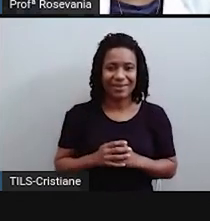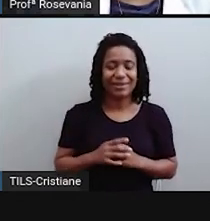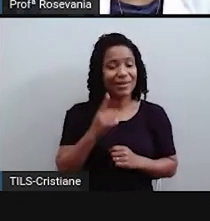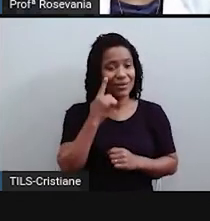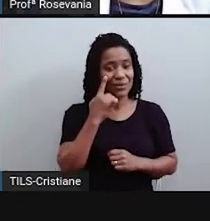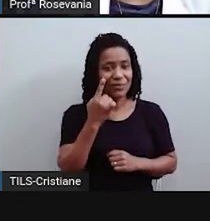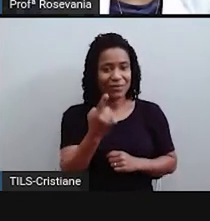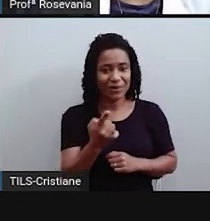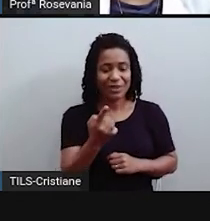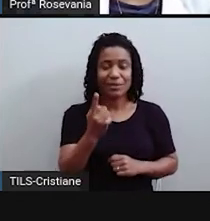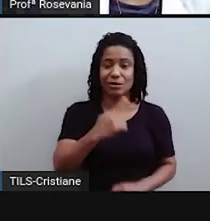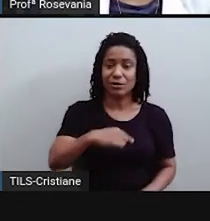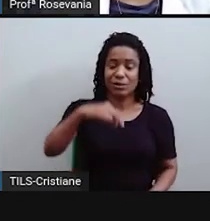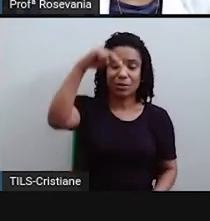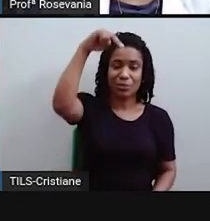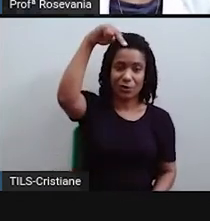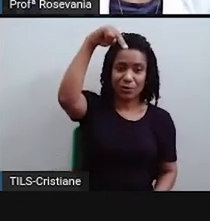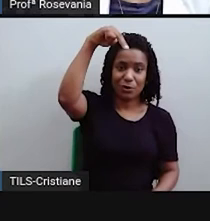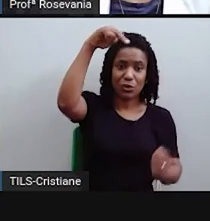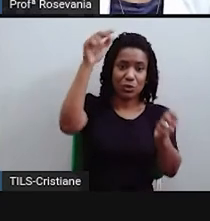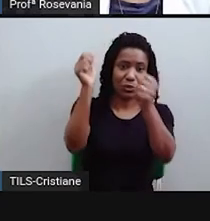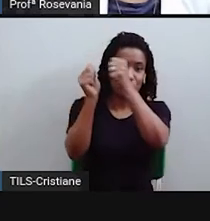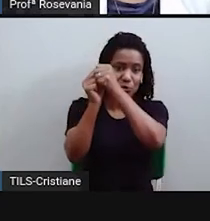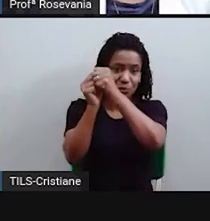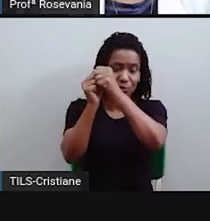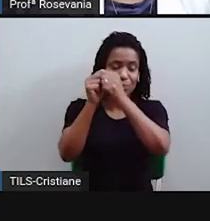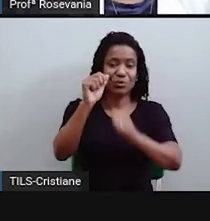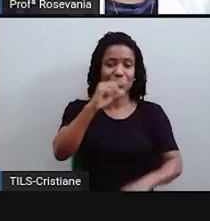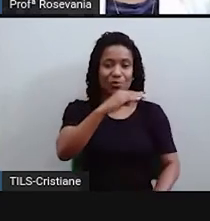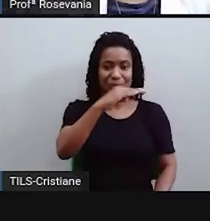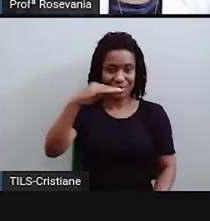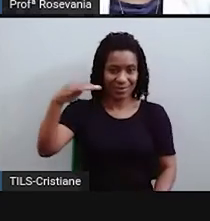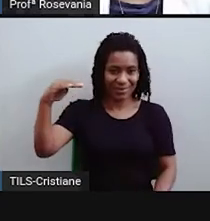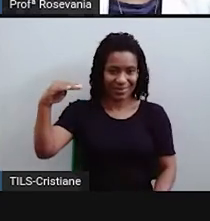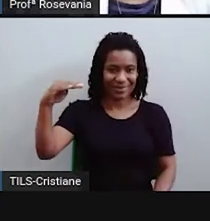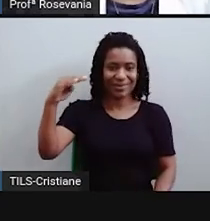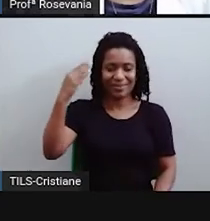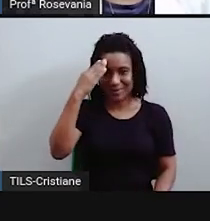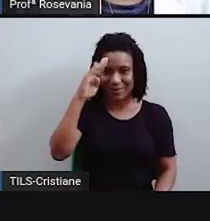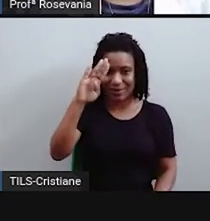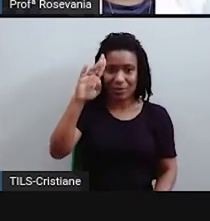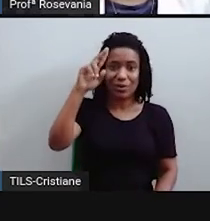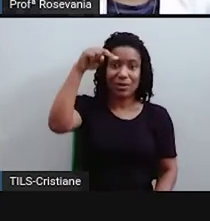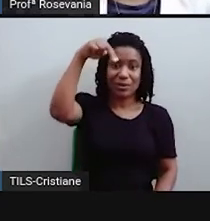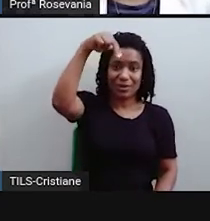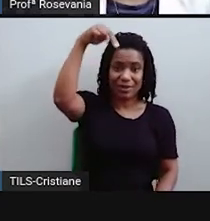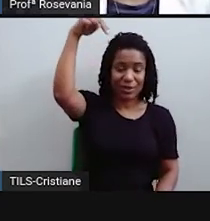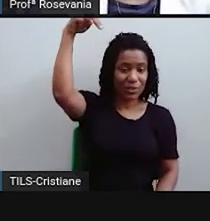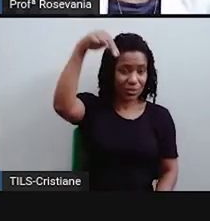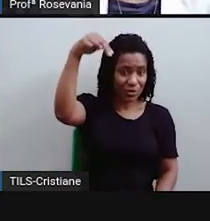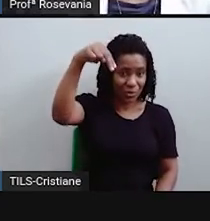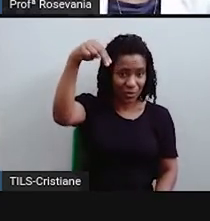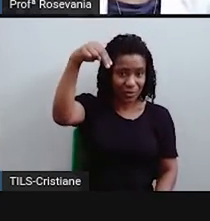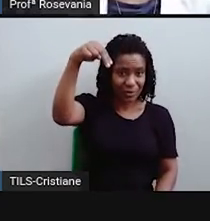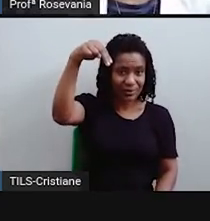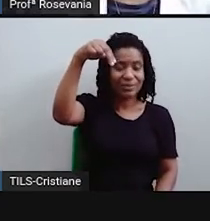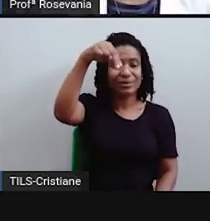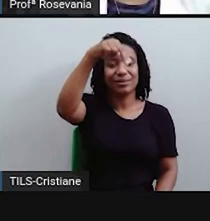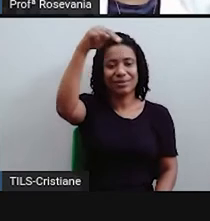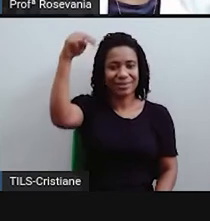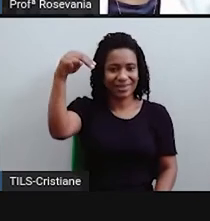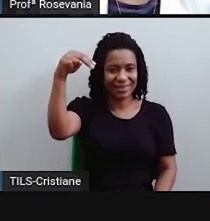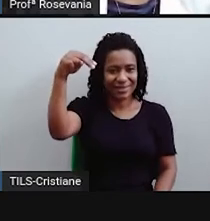ponto cardial com o ponto colateral. Quando eu junto o ponto cardial norte com o ponto colateral nordeste, eu